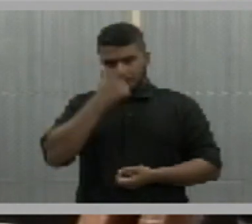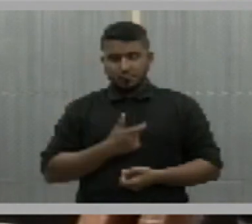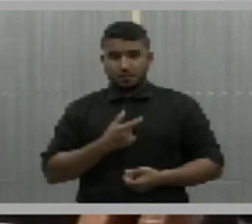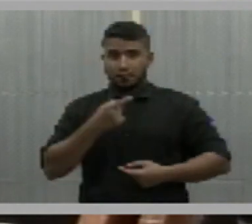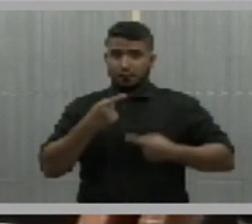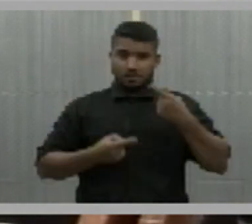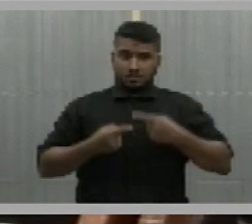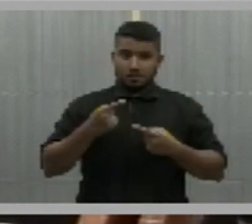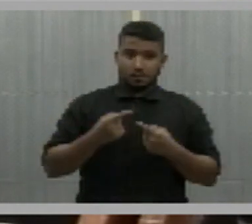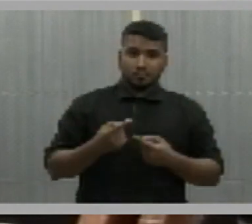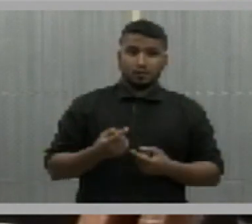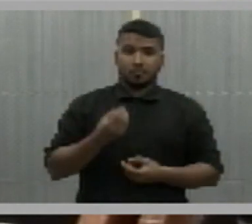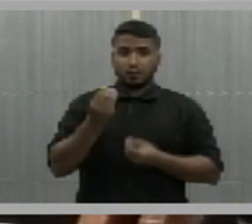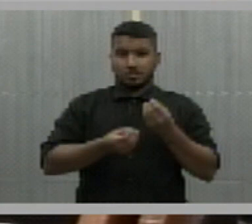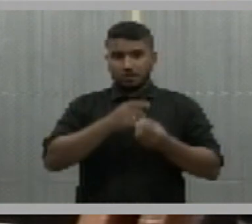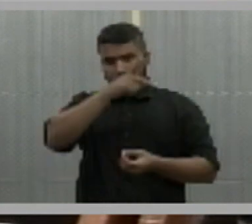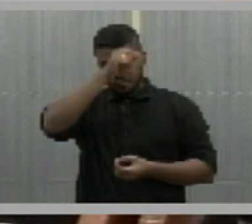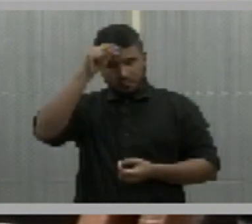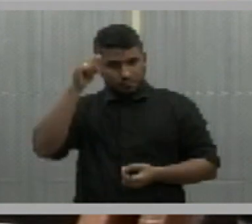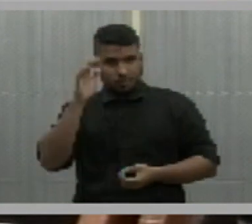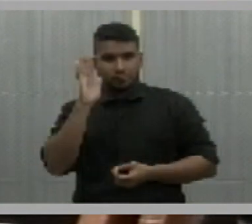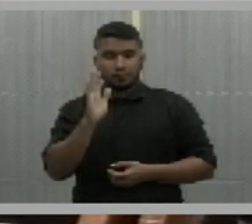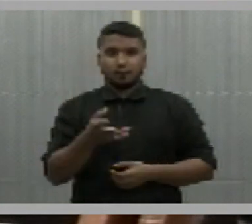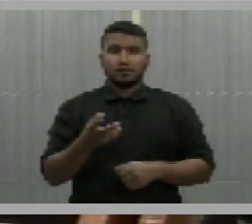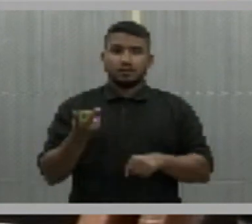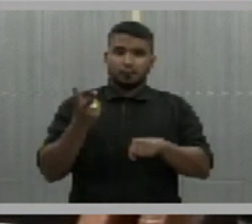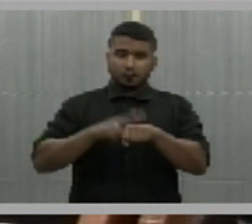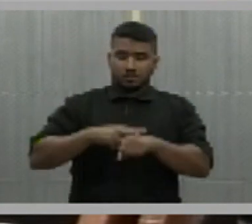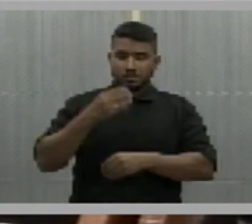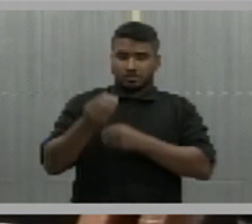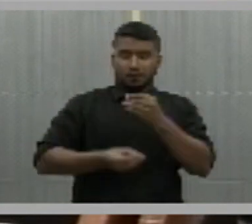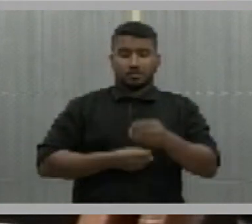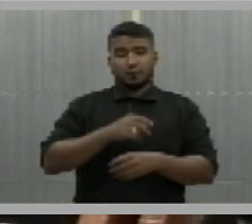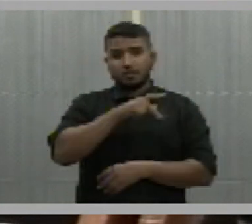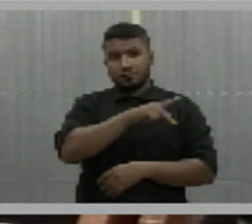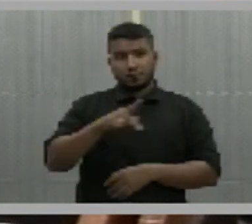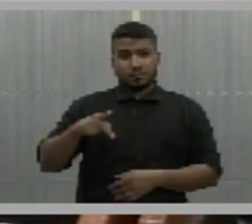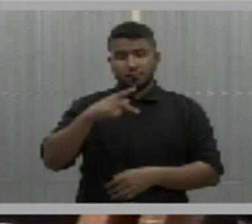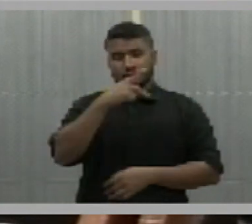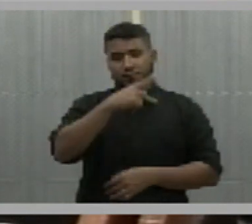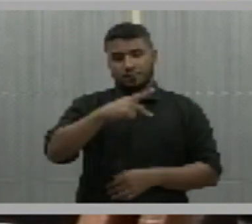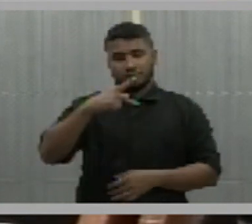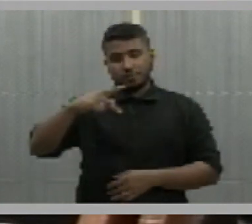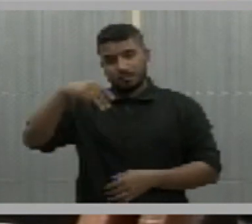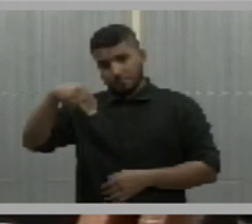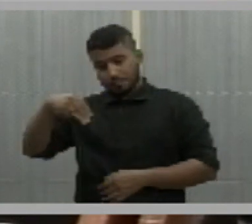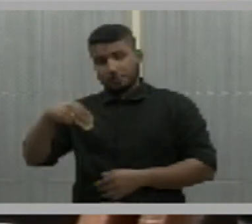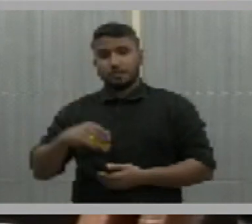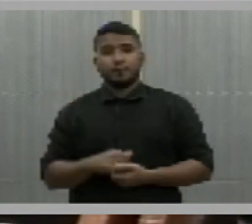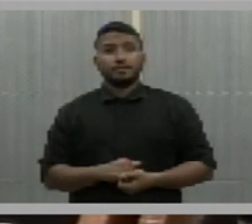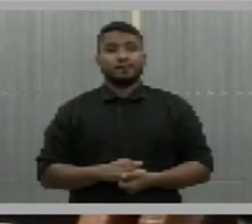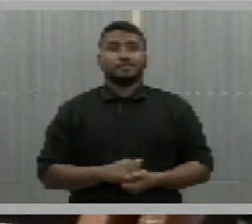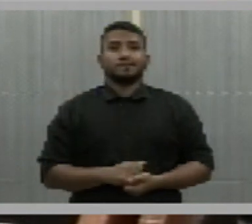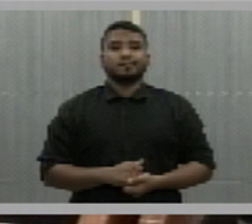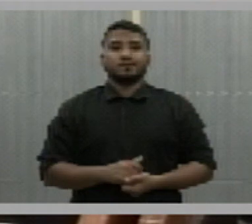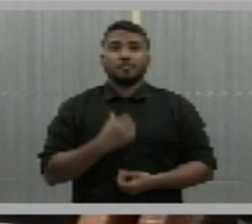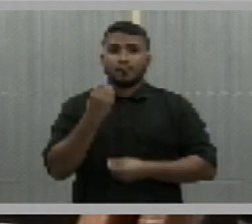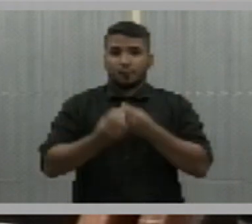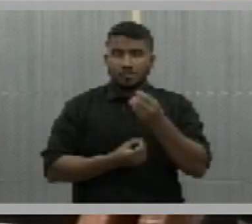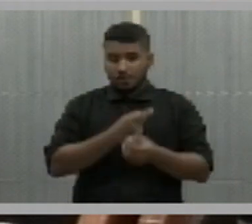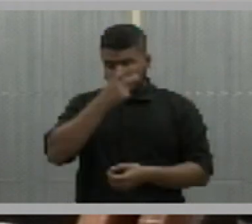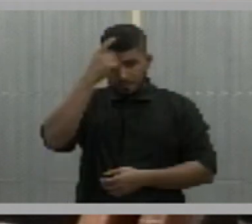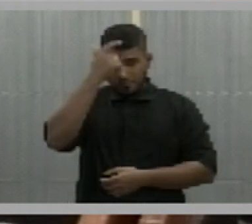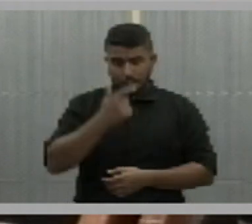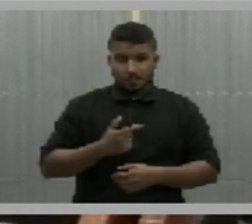como prefeito por 2 mandatos, como presidente da PPM e como alguém, como cidadão e como